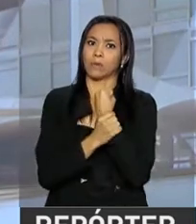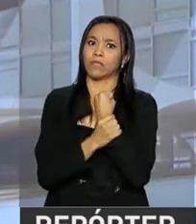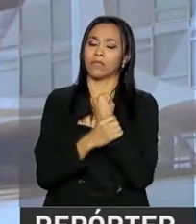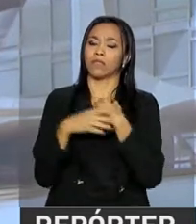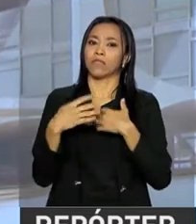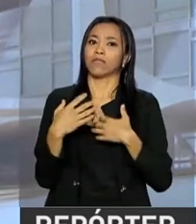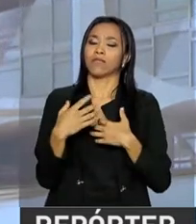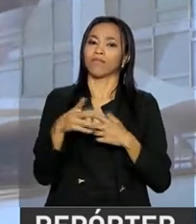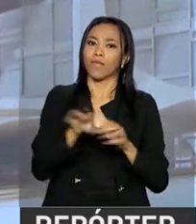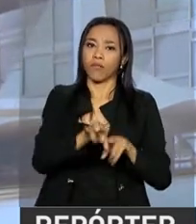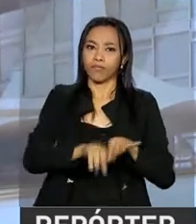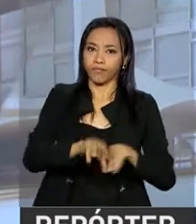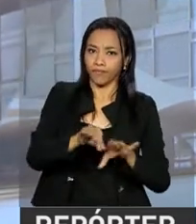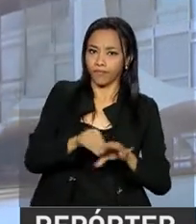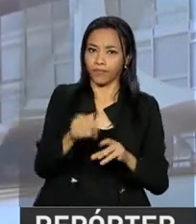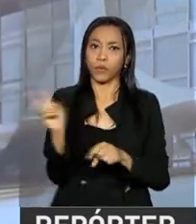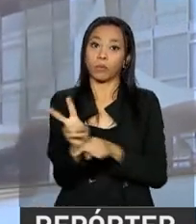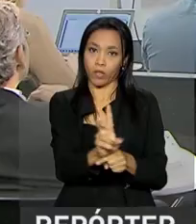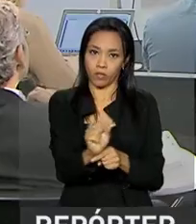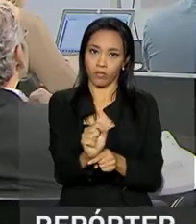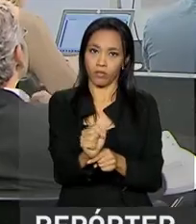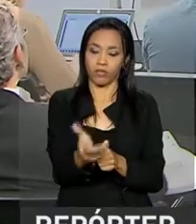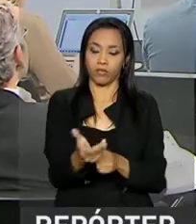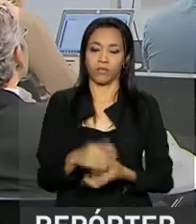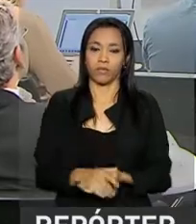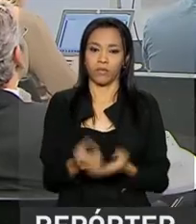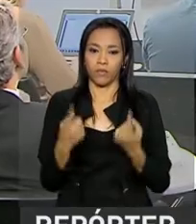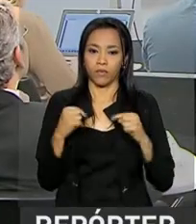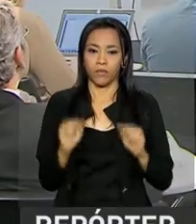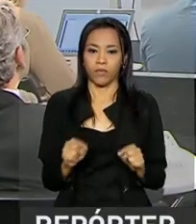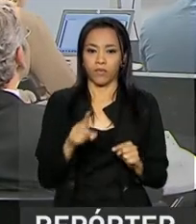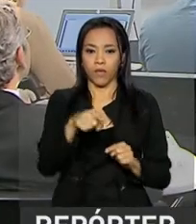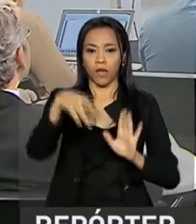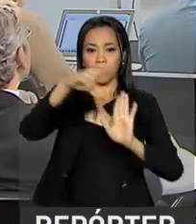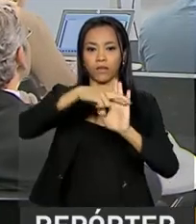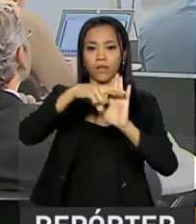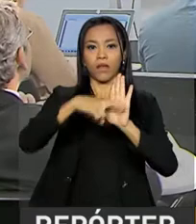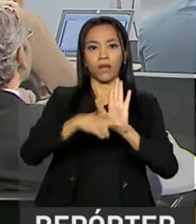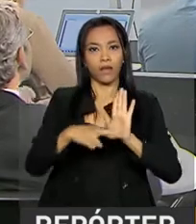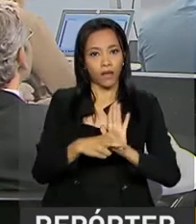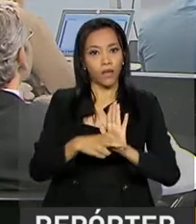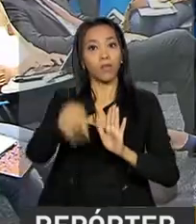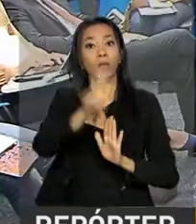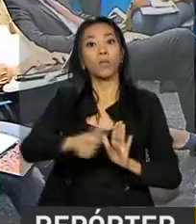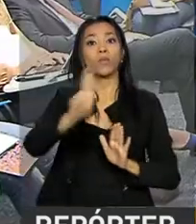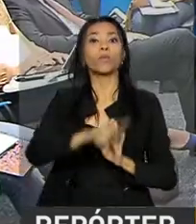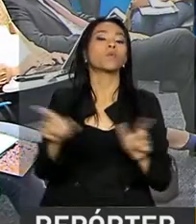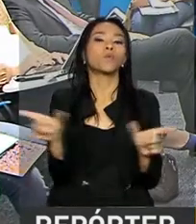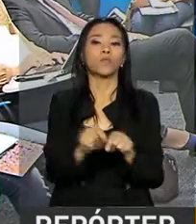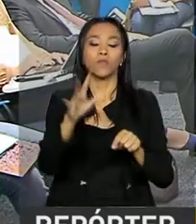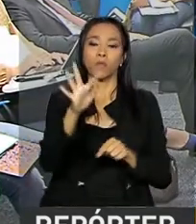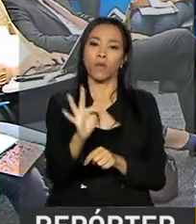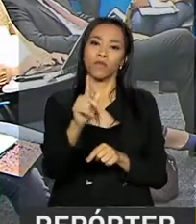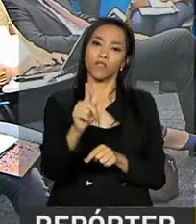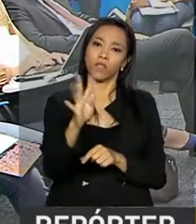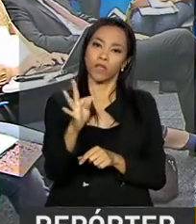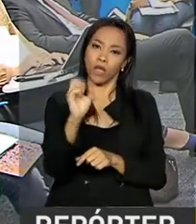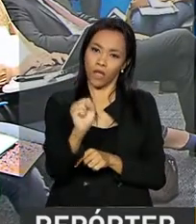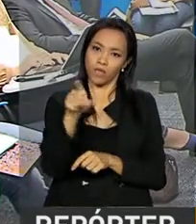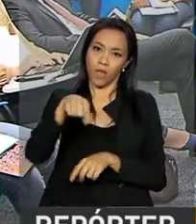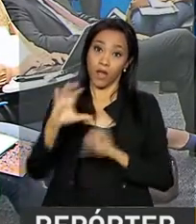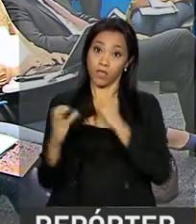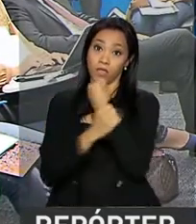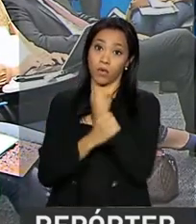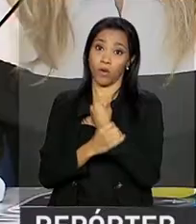nas operações as regras para o uso do fgts como garantia para empréstimos